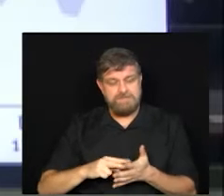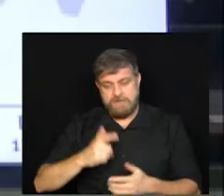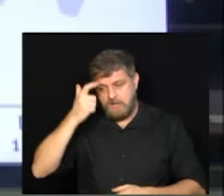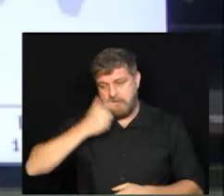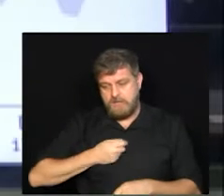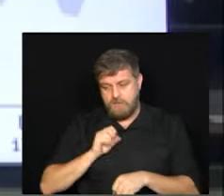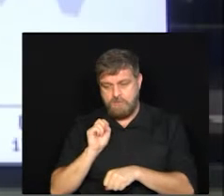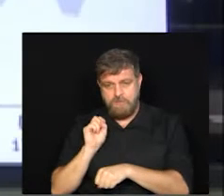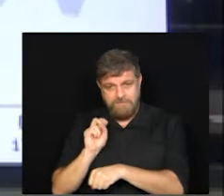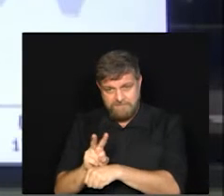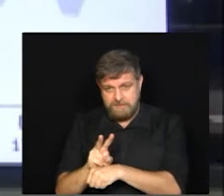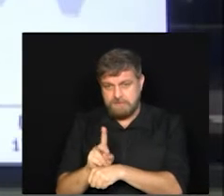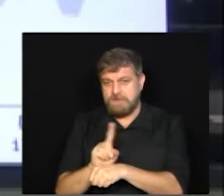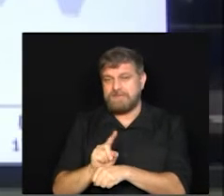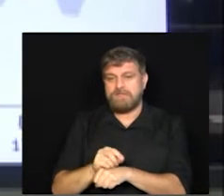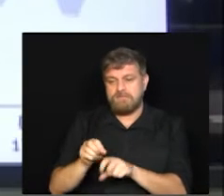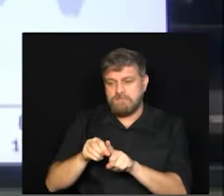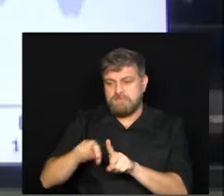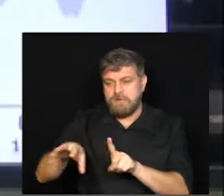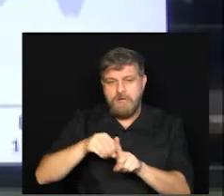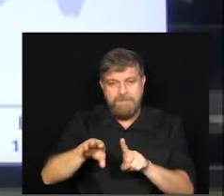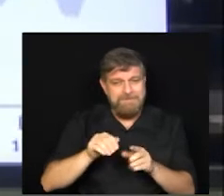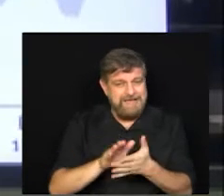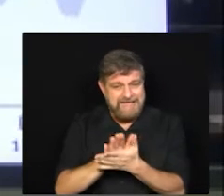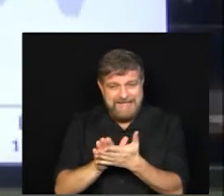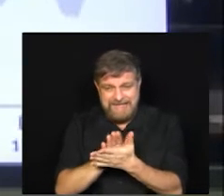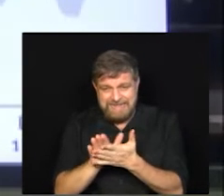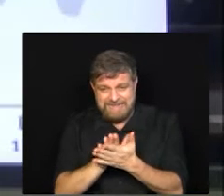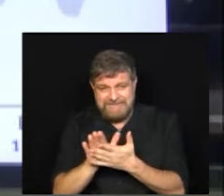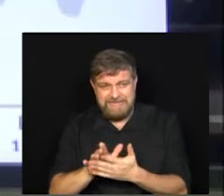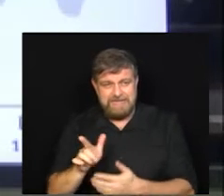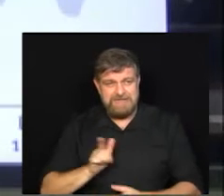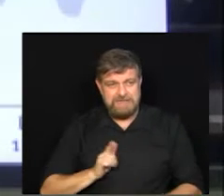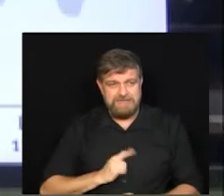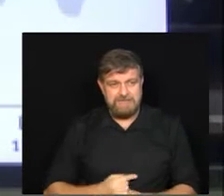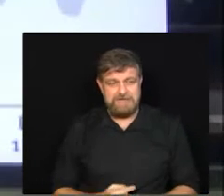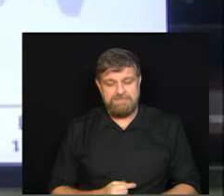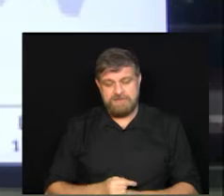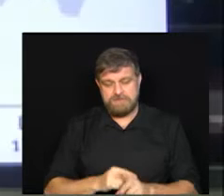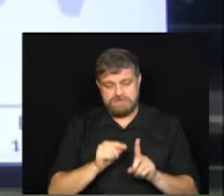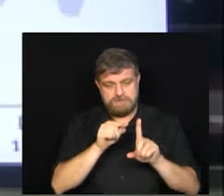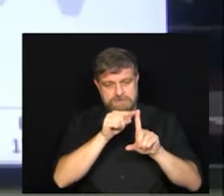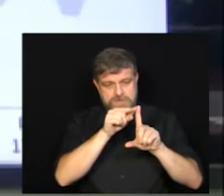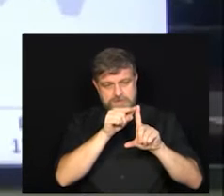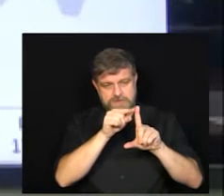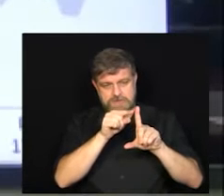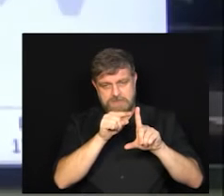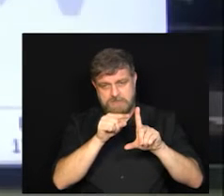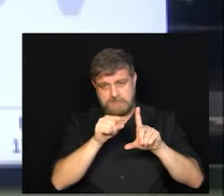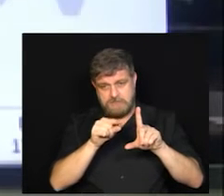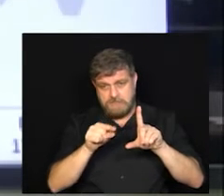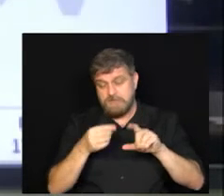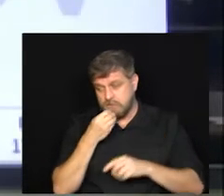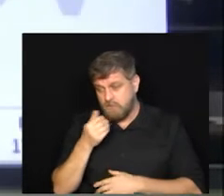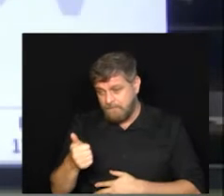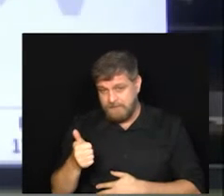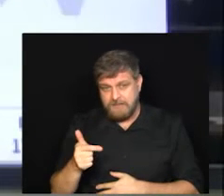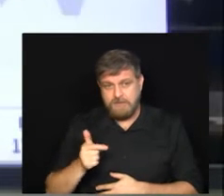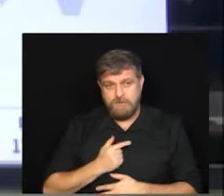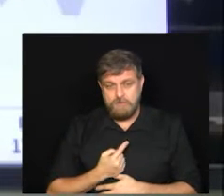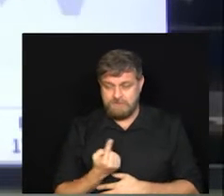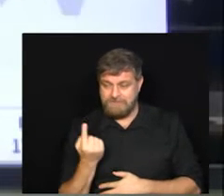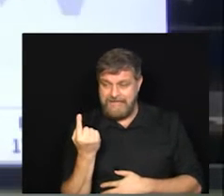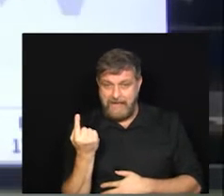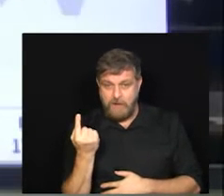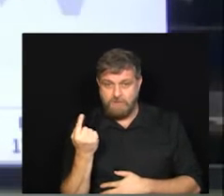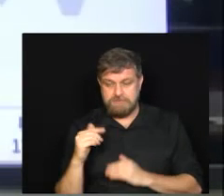vírus e eu não passo para ninguém, ou cada 2 pessoas passa para uma, está indo bem. Quando é 1, a gente